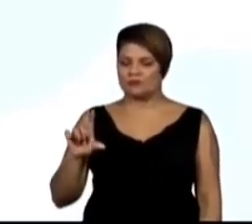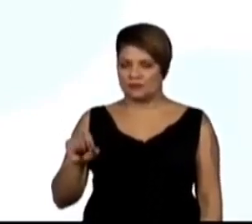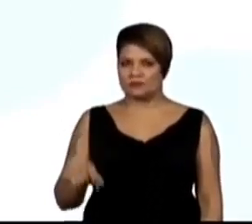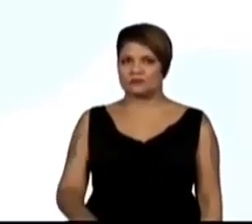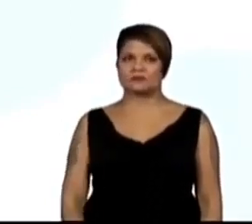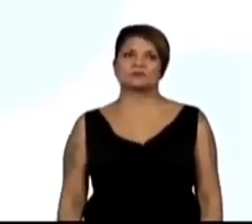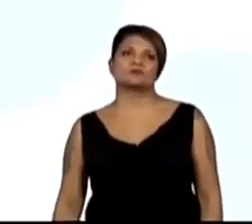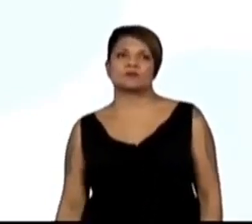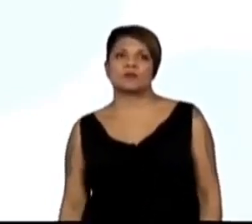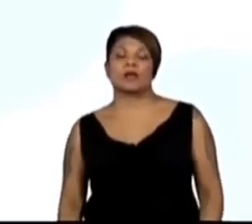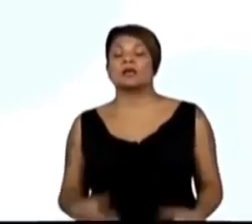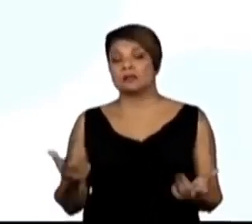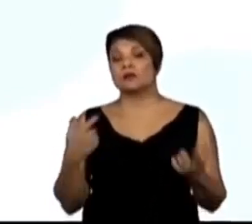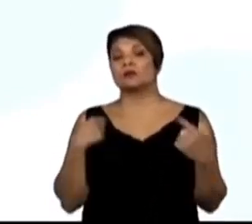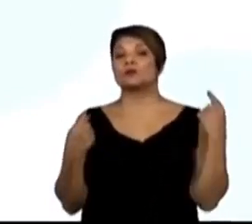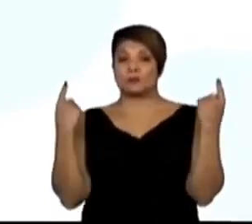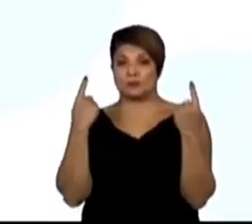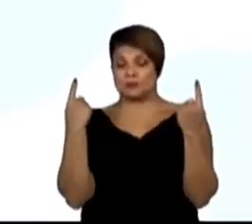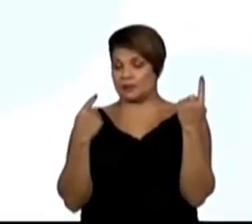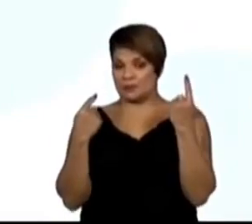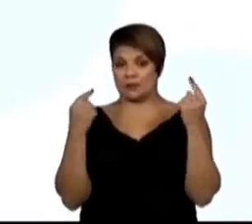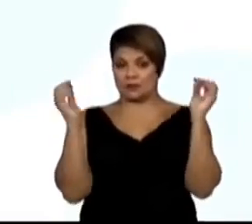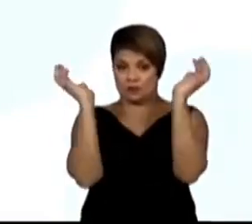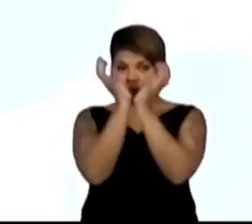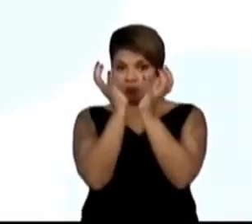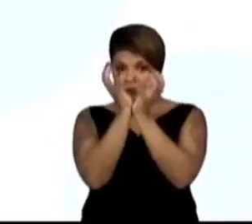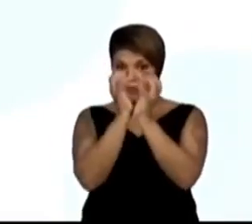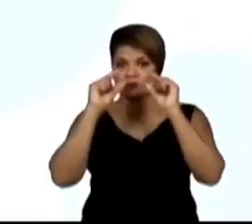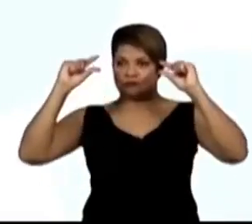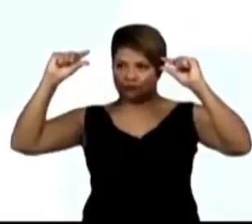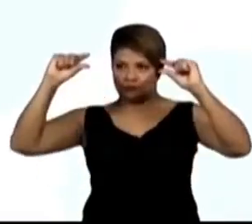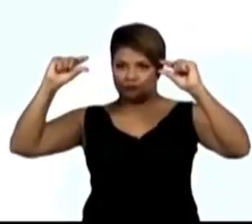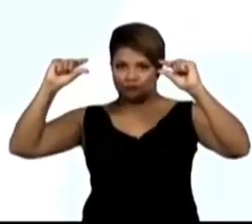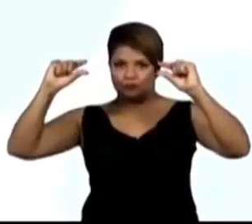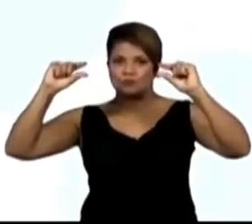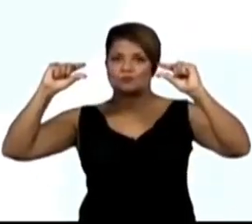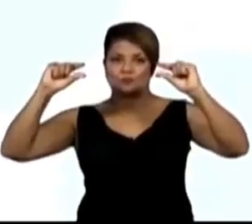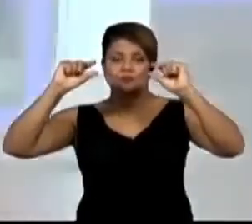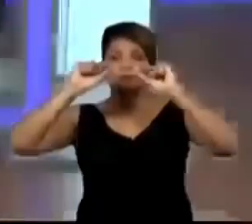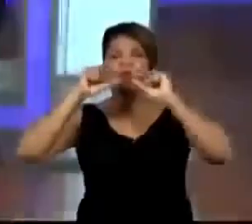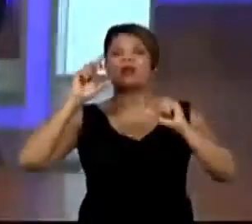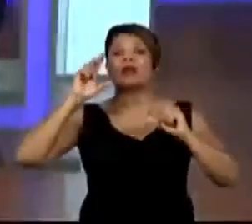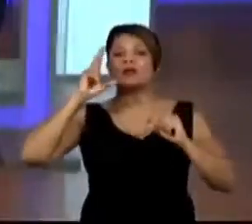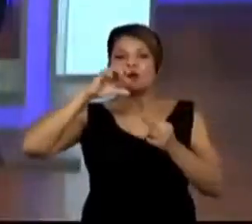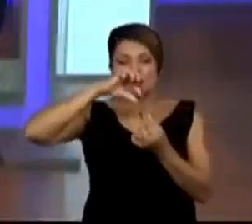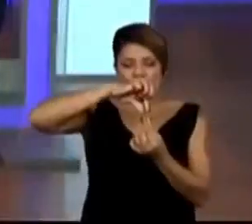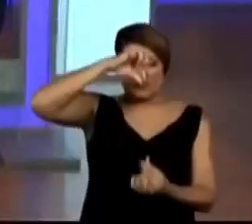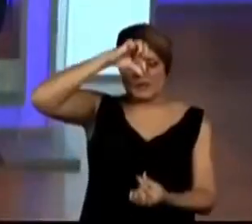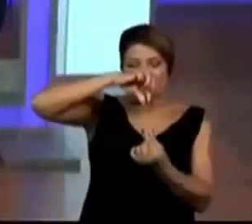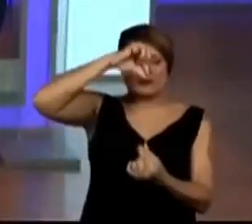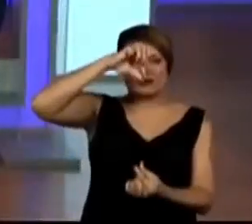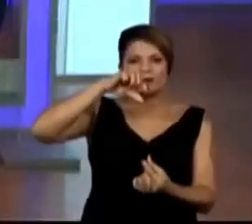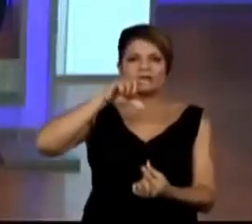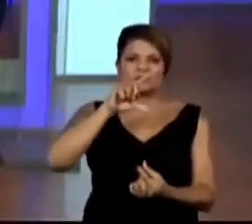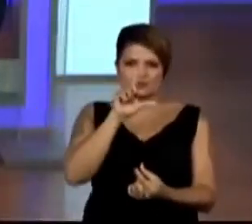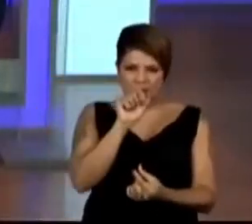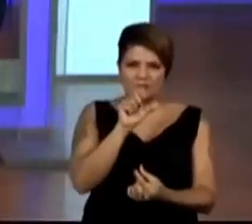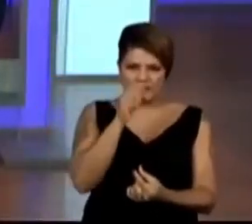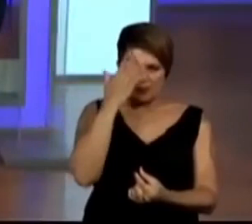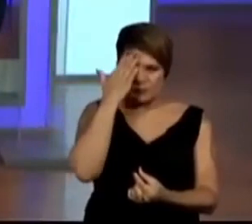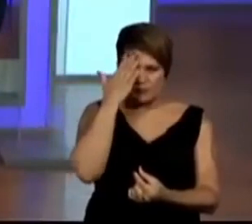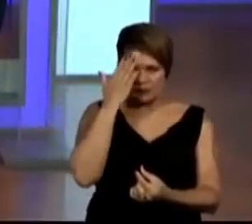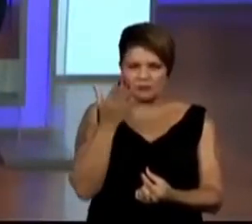1, 2, 3, 4, 5, 6, 7, 8, 9, 10. Se eu sei que o primeiro agrupamento de 10 é praticamente aquilo que a professora fez com as barrinhas, que usou o material dourado da barrinha com as